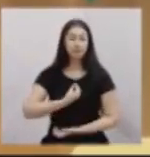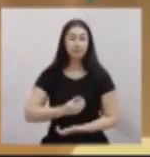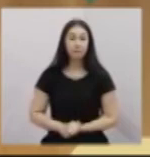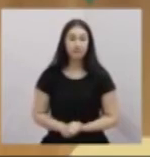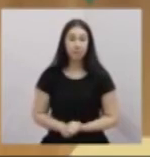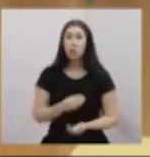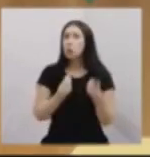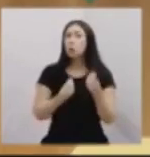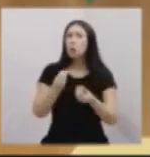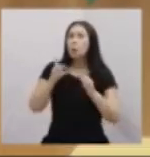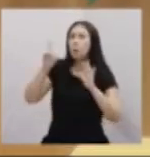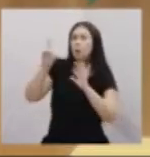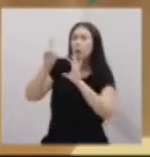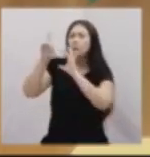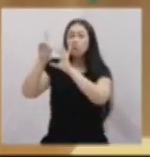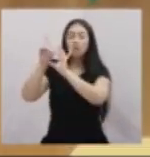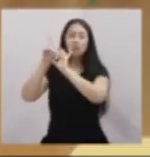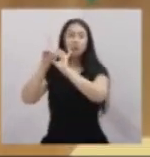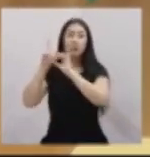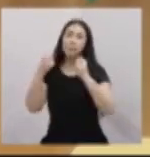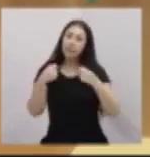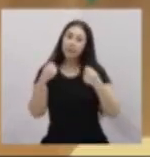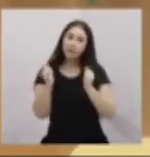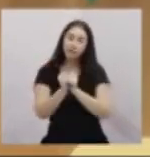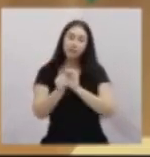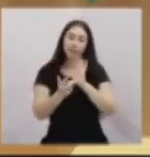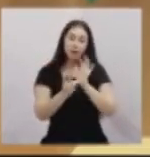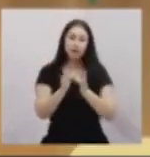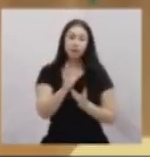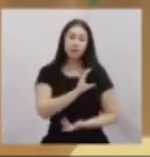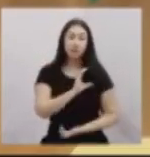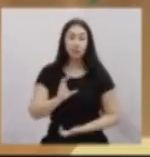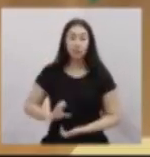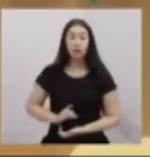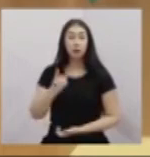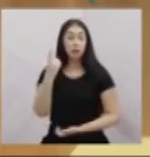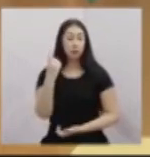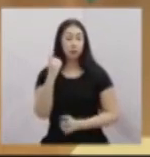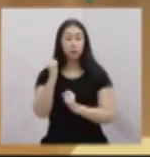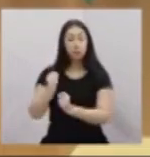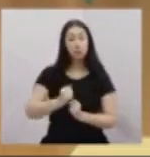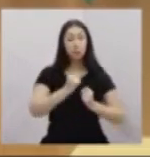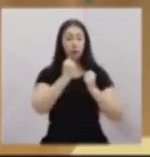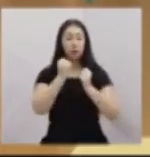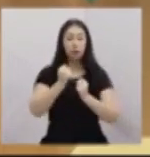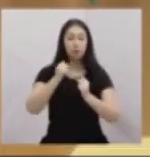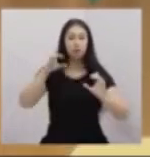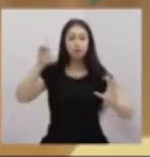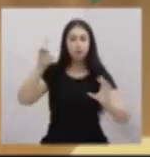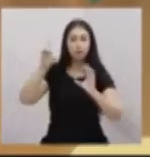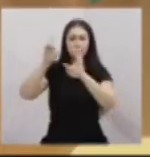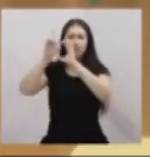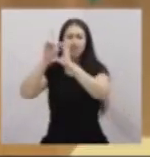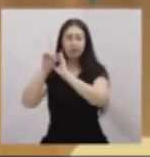Ninguém vem ao Pai a não ser por mim. Jesus Cristo é o único que tem o poder de religar